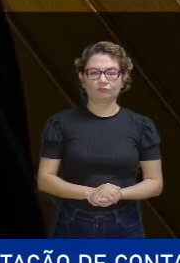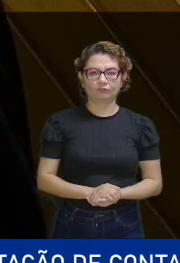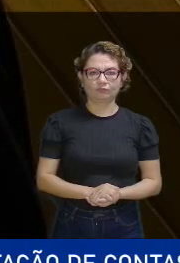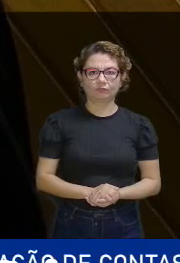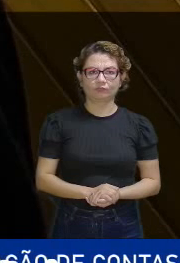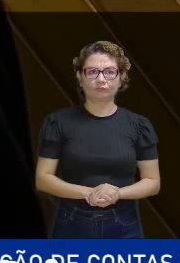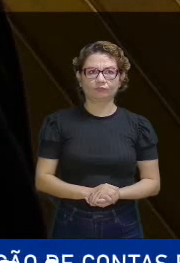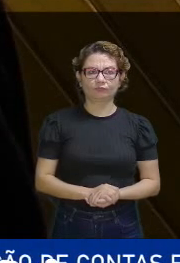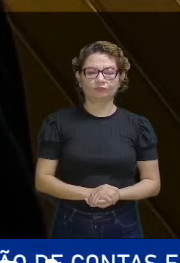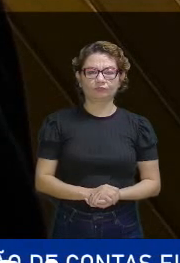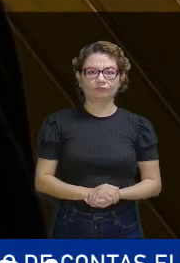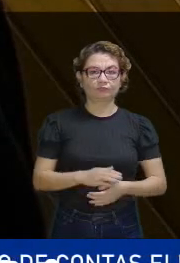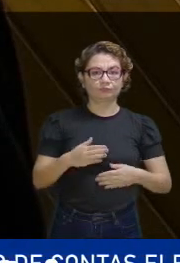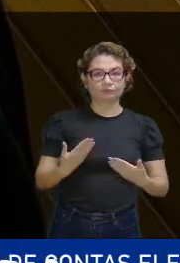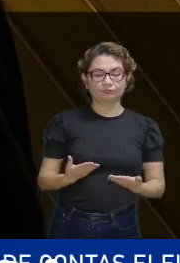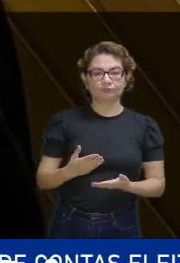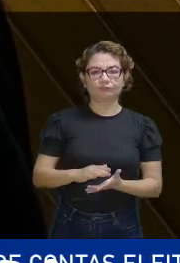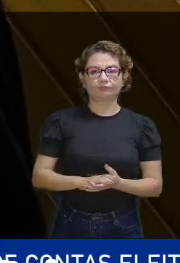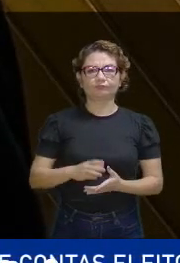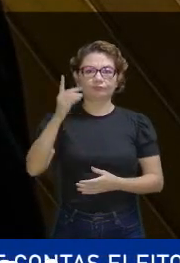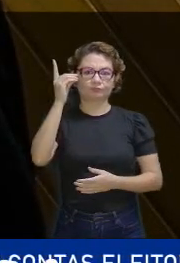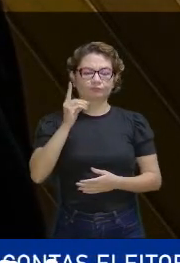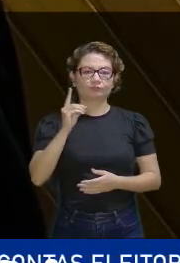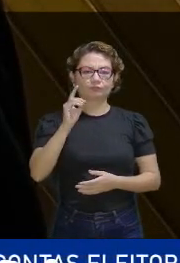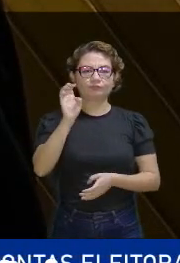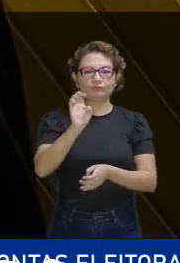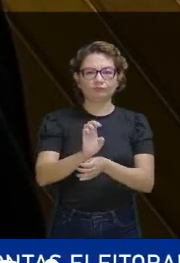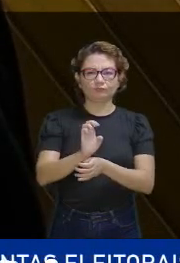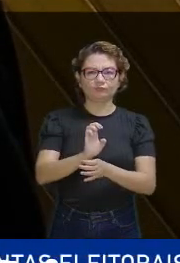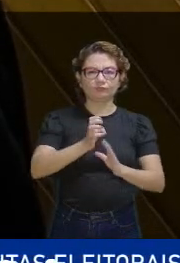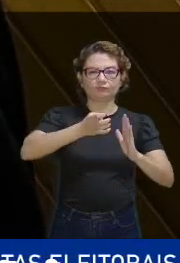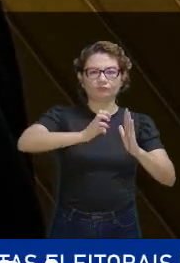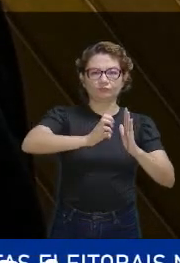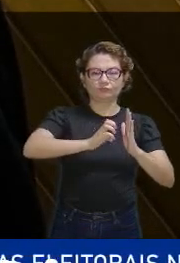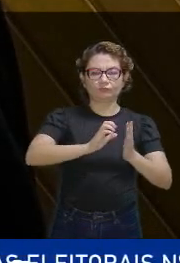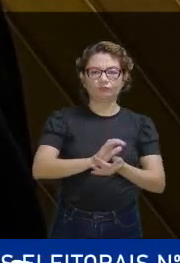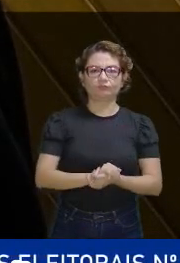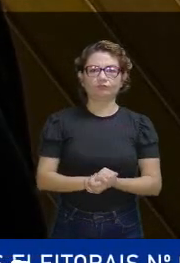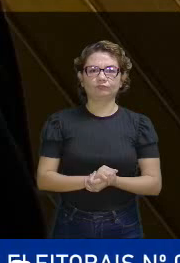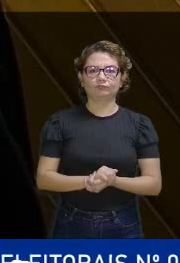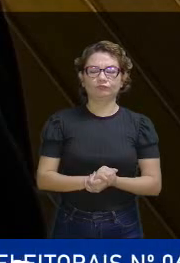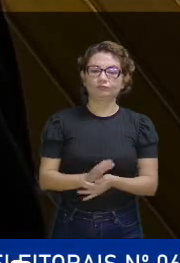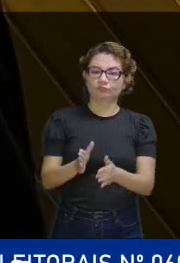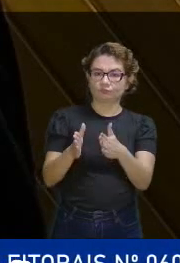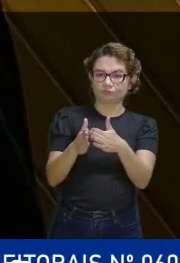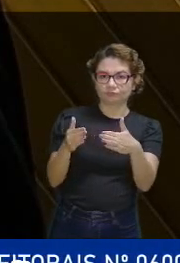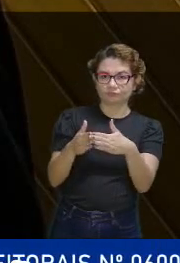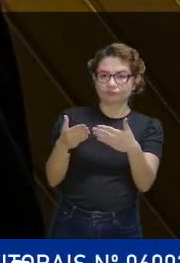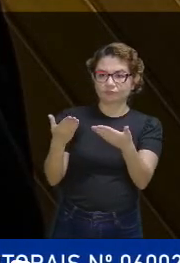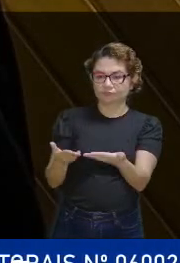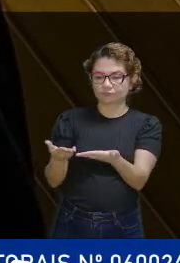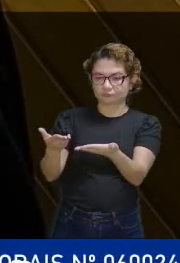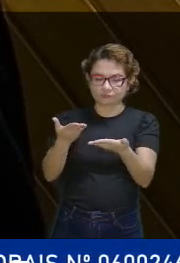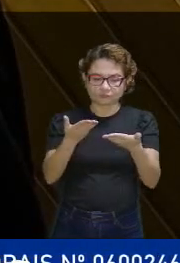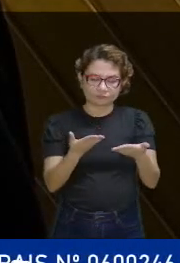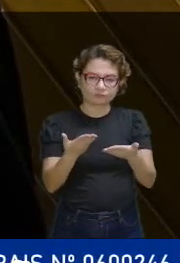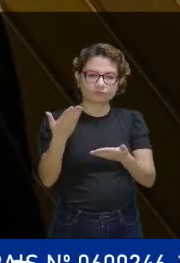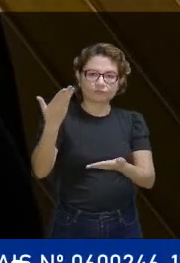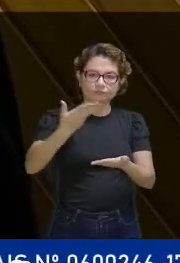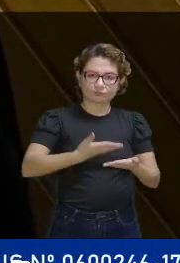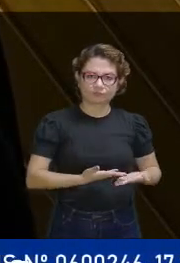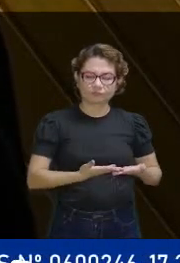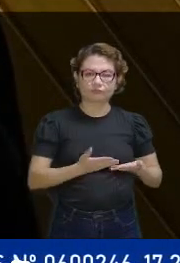2019. A direção estadual da agremiação foi regularmente citada para apresentar as contas de